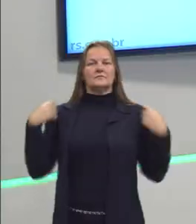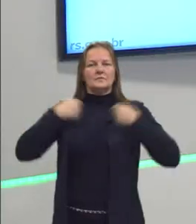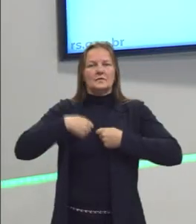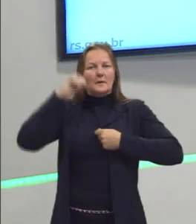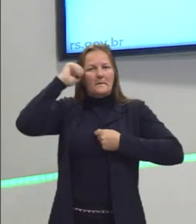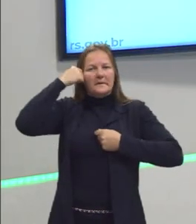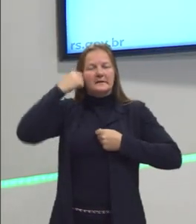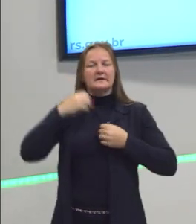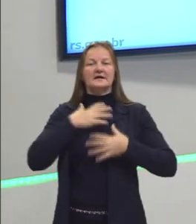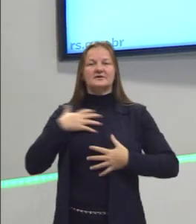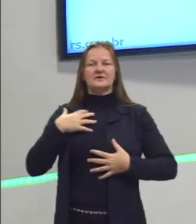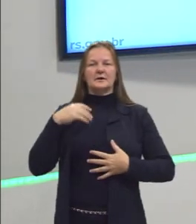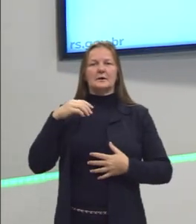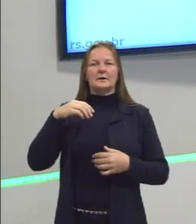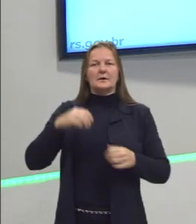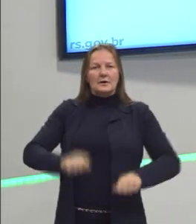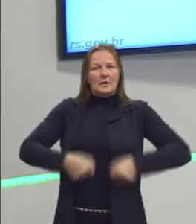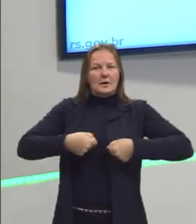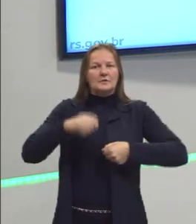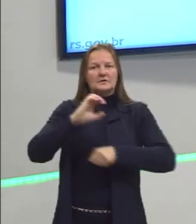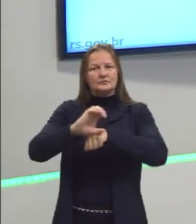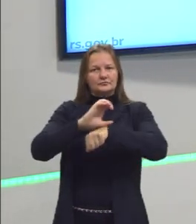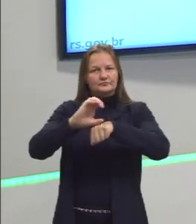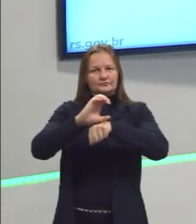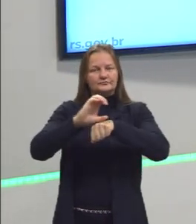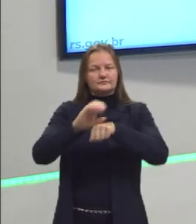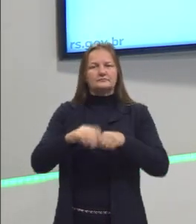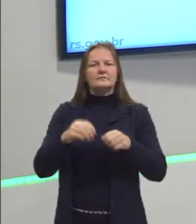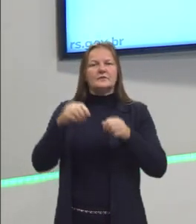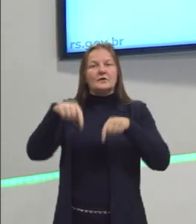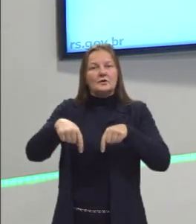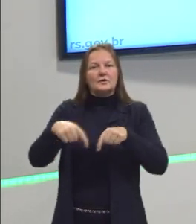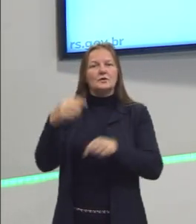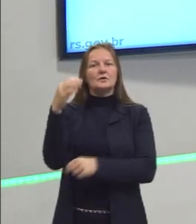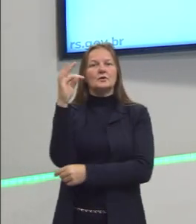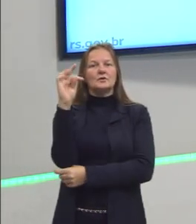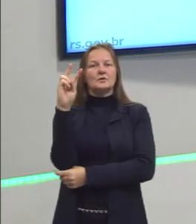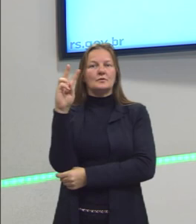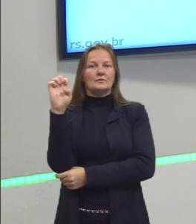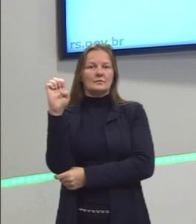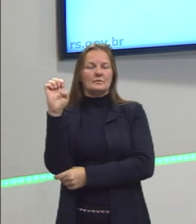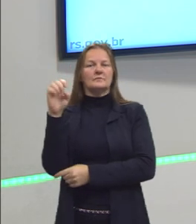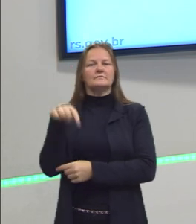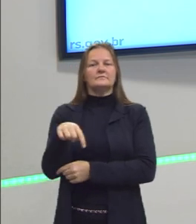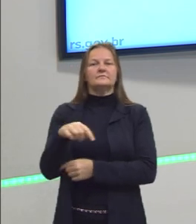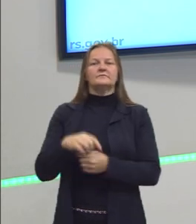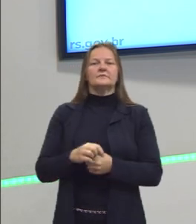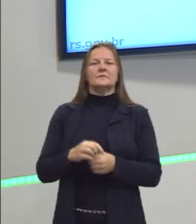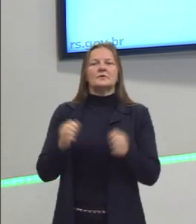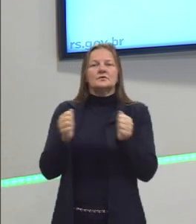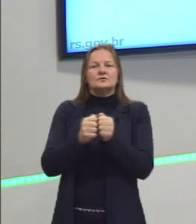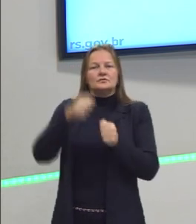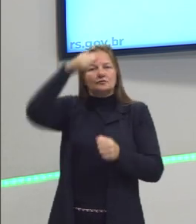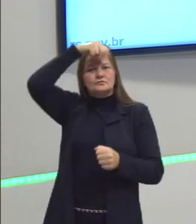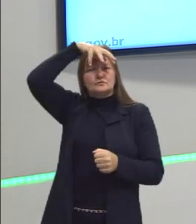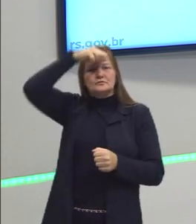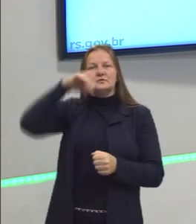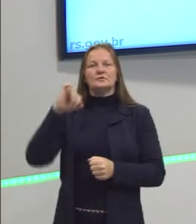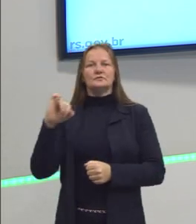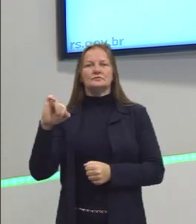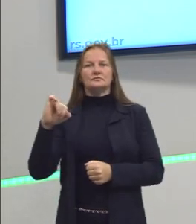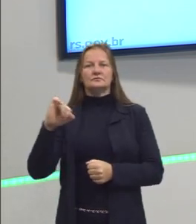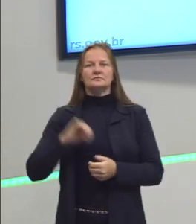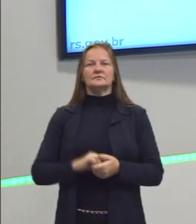preta é uma calça cinza isso aqui nos estúdios da TV em Porto Alegre e junto comigo também está a Suzana e